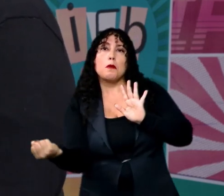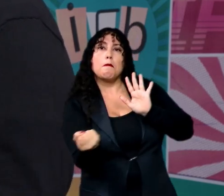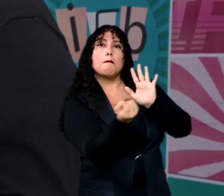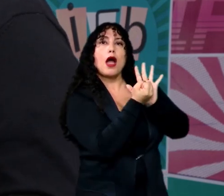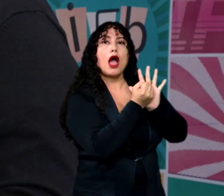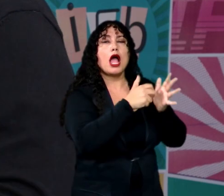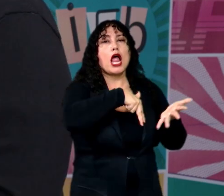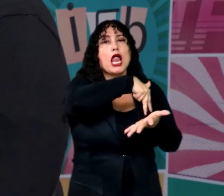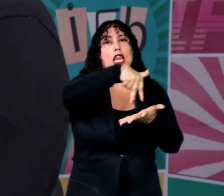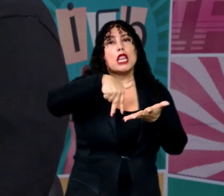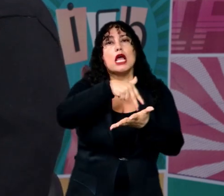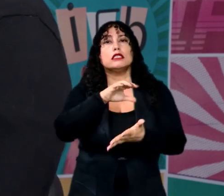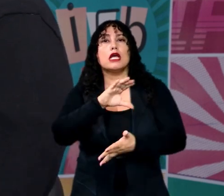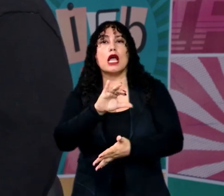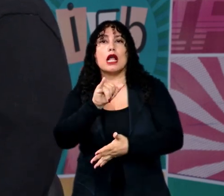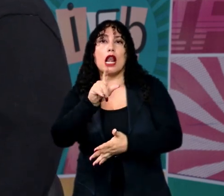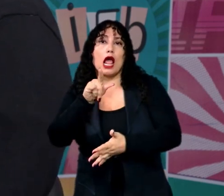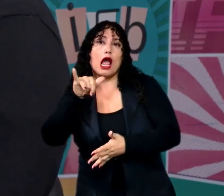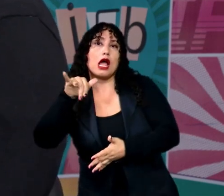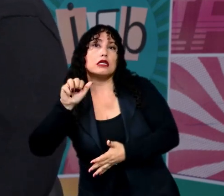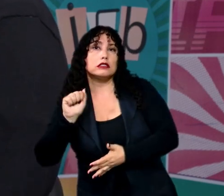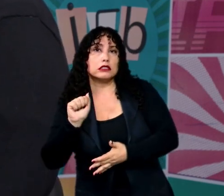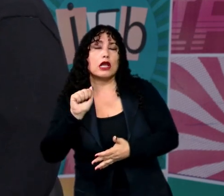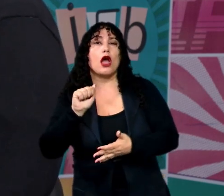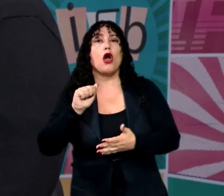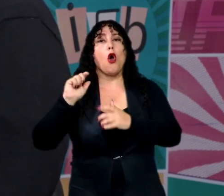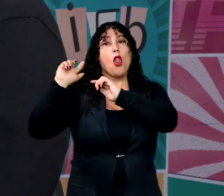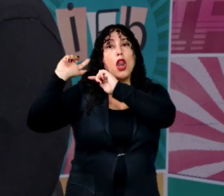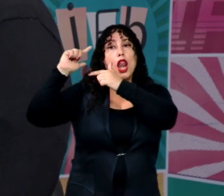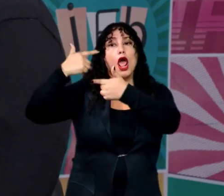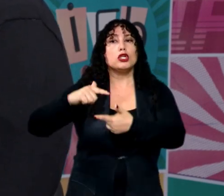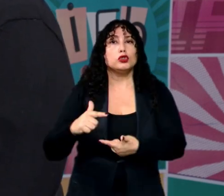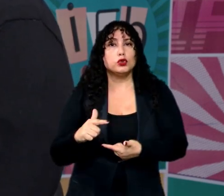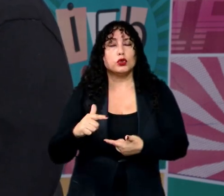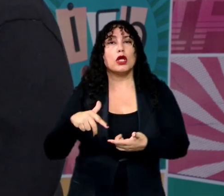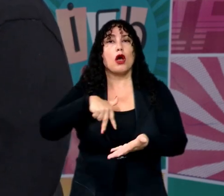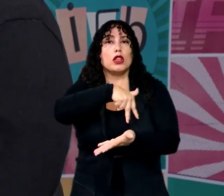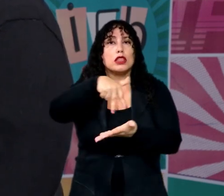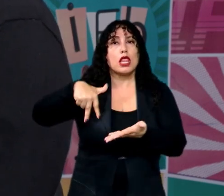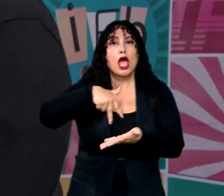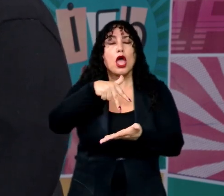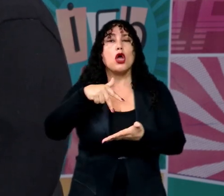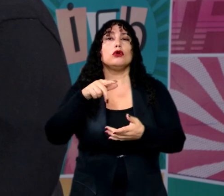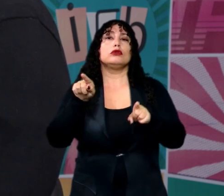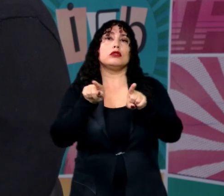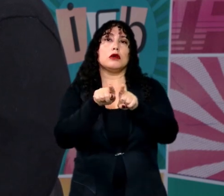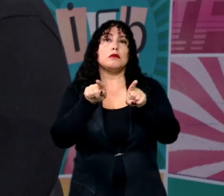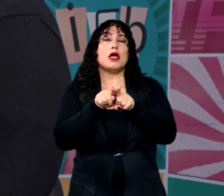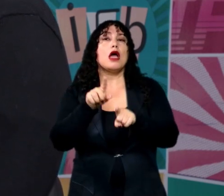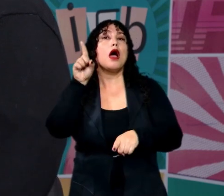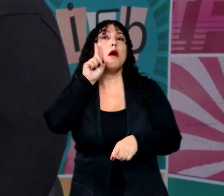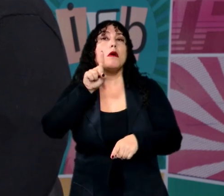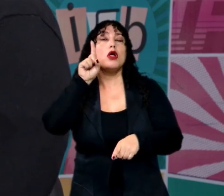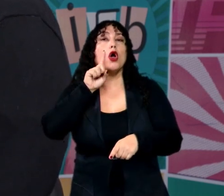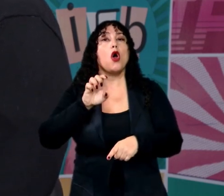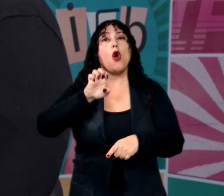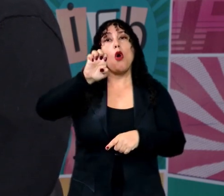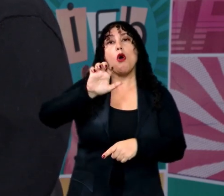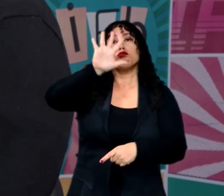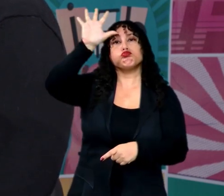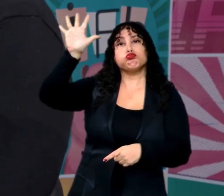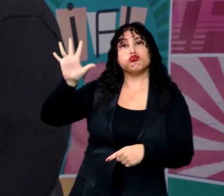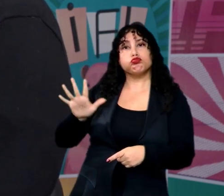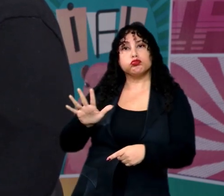como dança clássica ou estilos tradicionais dessa dança euro-americana ocidental, né? Uhum. Então,